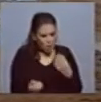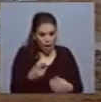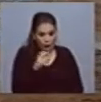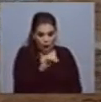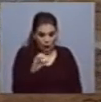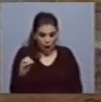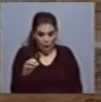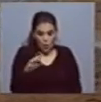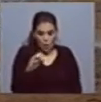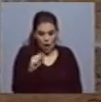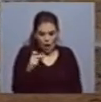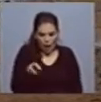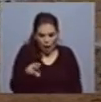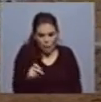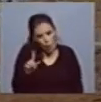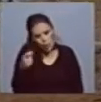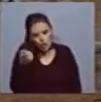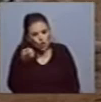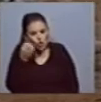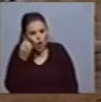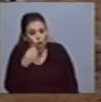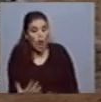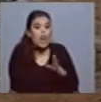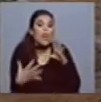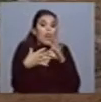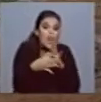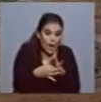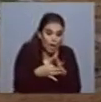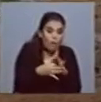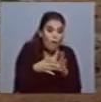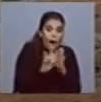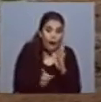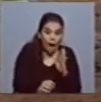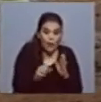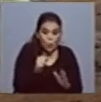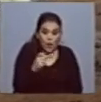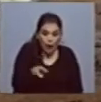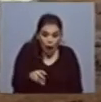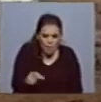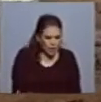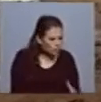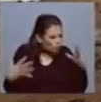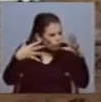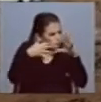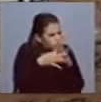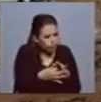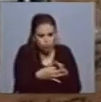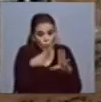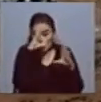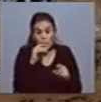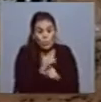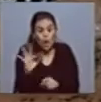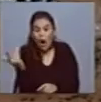os de milissegundos, são os ligeiramente mais lentos, estão associados aos raios gama. Deu-se o choque, deu-se a fusão, não sabemos o que é que originou,